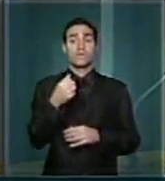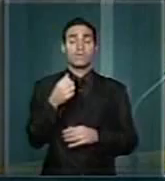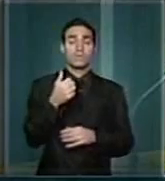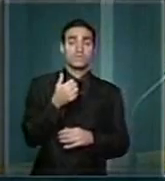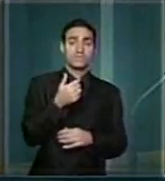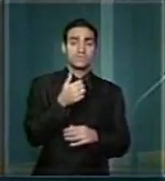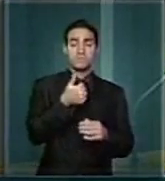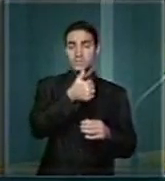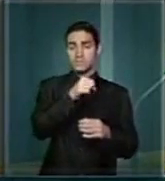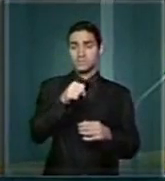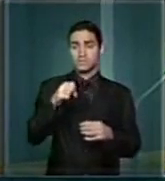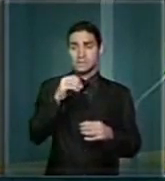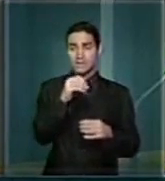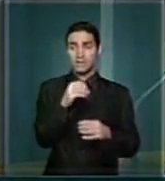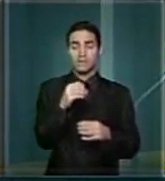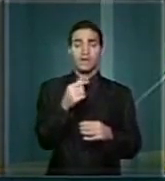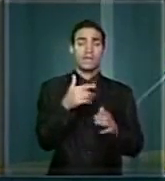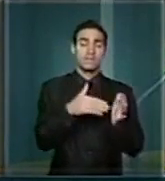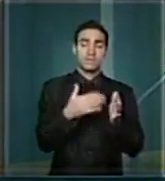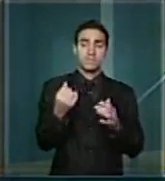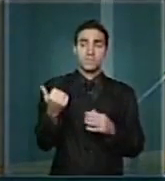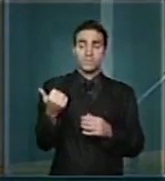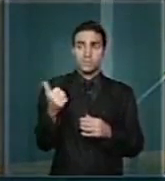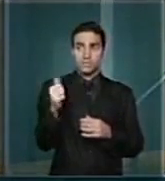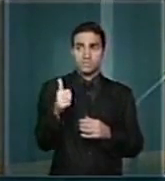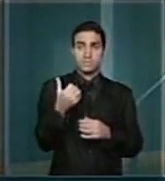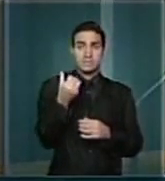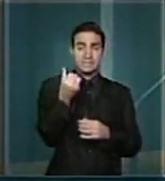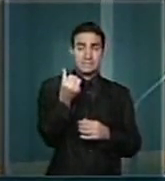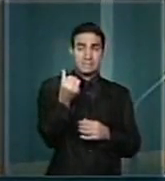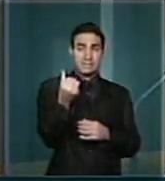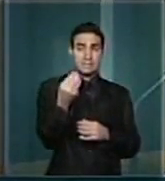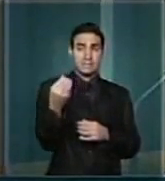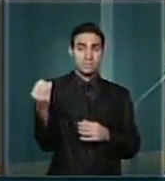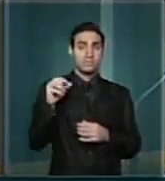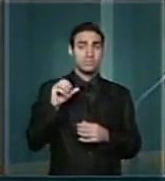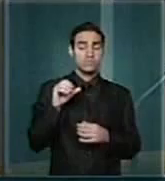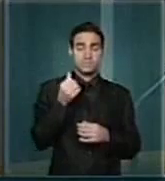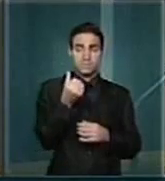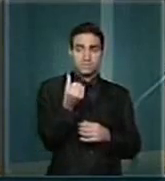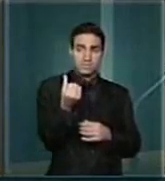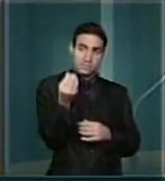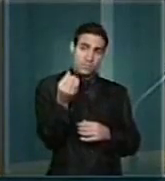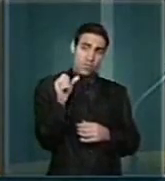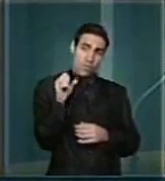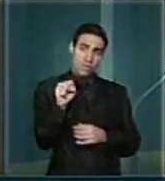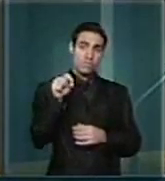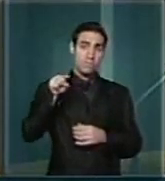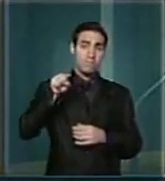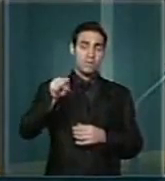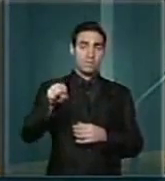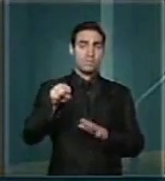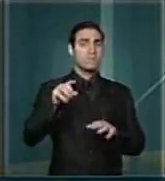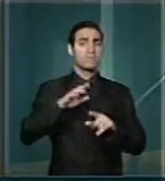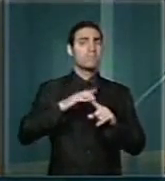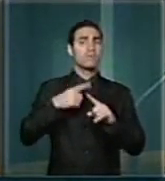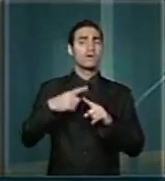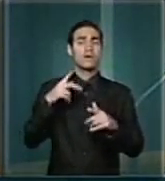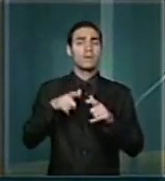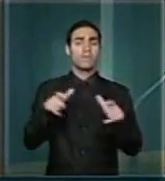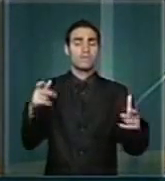mil pessoas foram registradas com vírus de AIDS no nosso país. O governo explica que o aumento da doença no Norte e Nordeste se